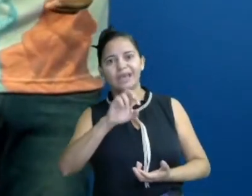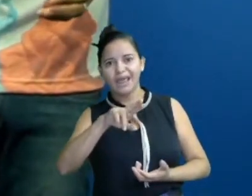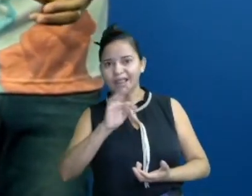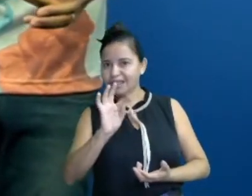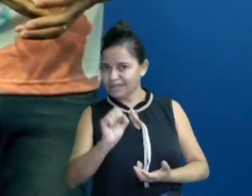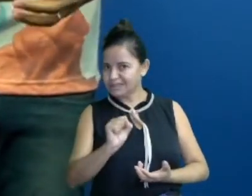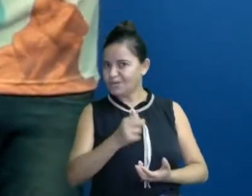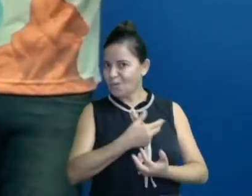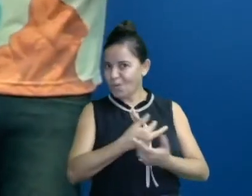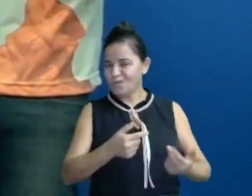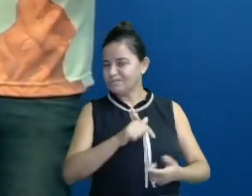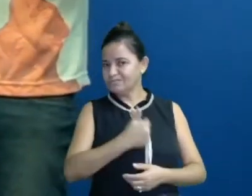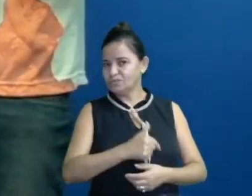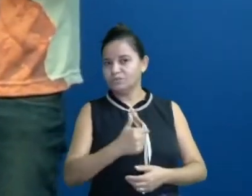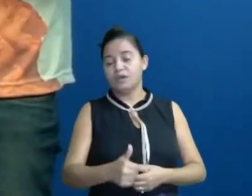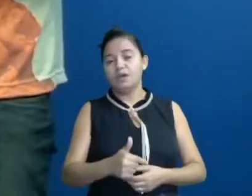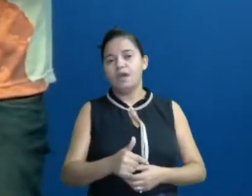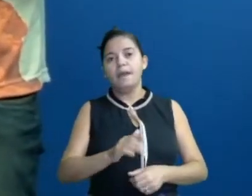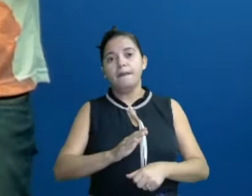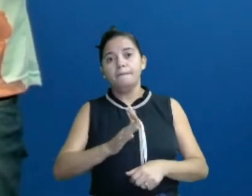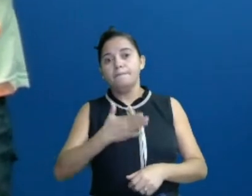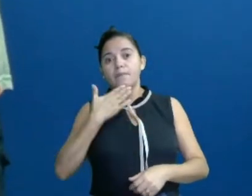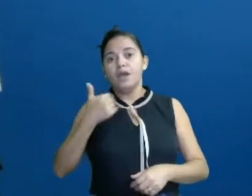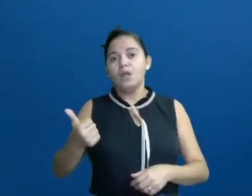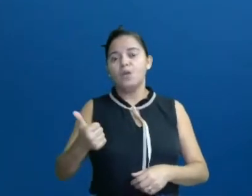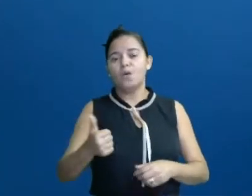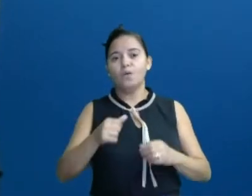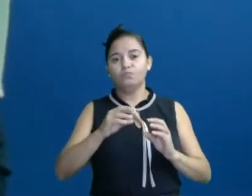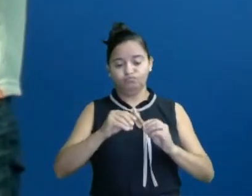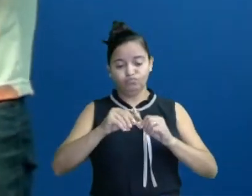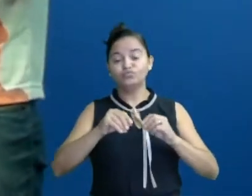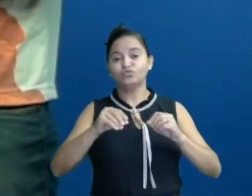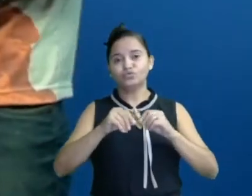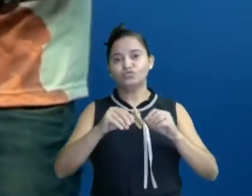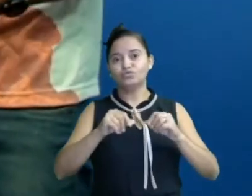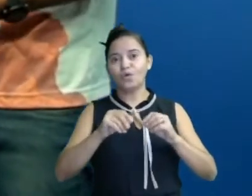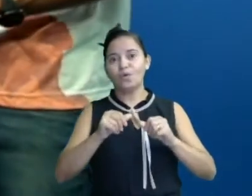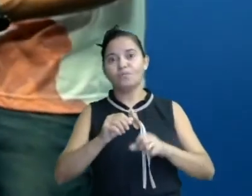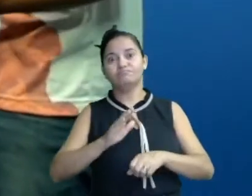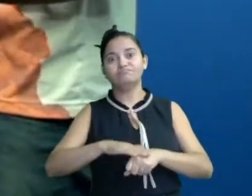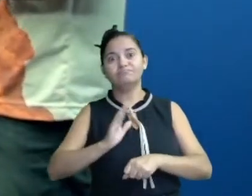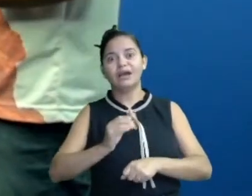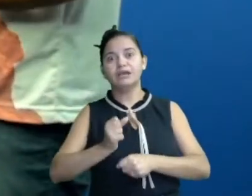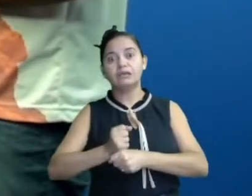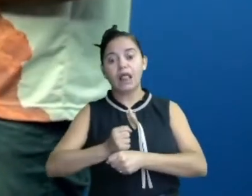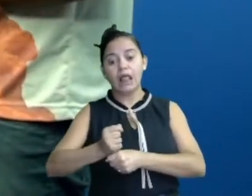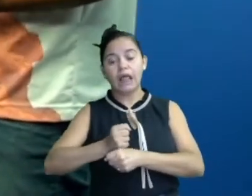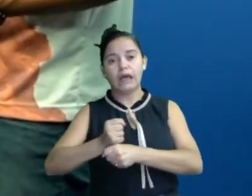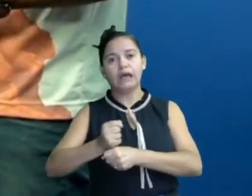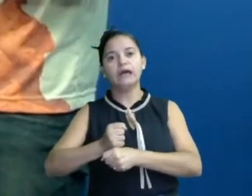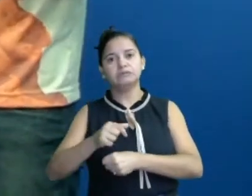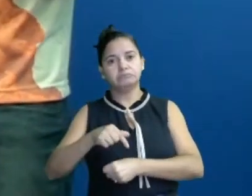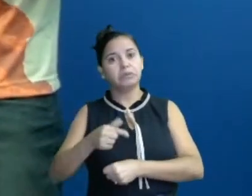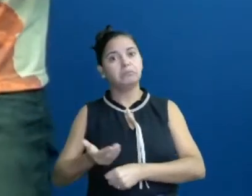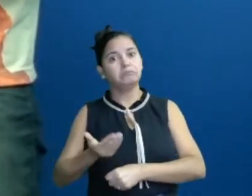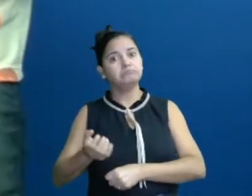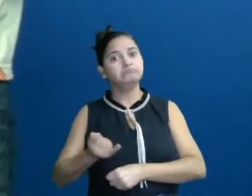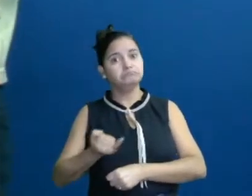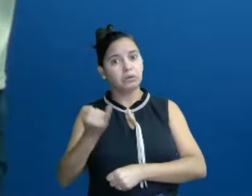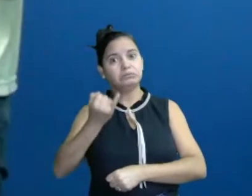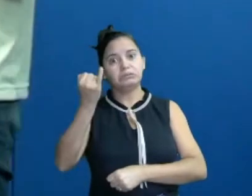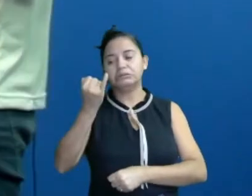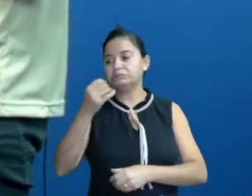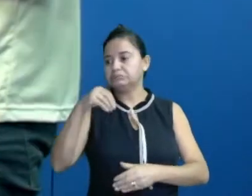solo mais maduro, que tem esse humus, que é matéria orgânica rica em nutrientes.